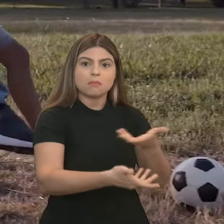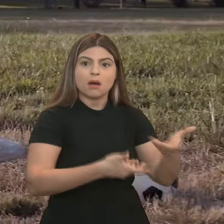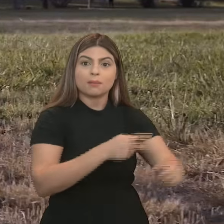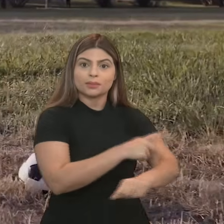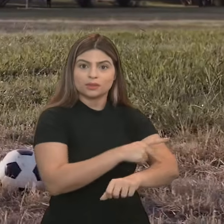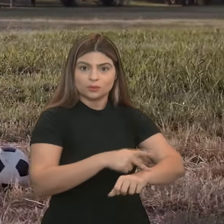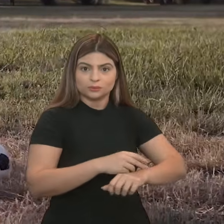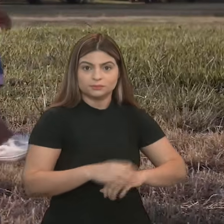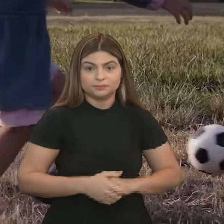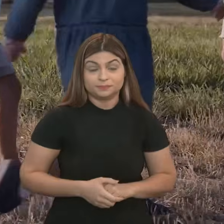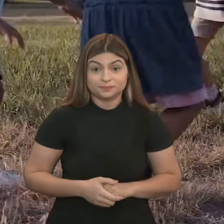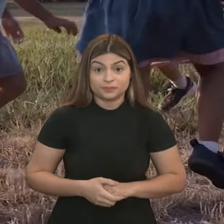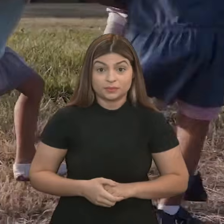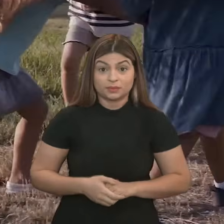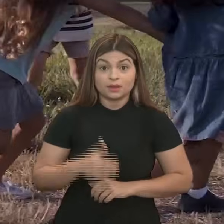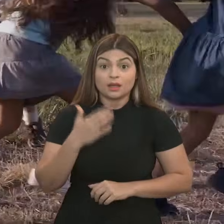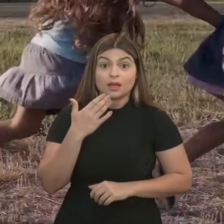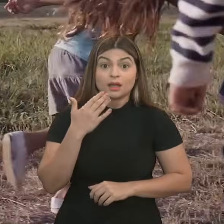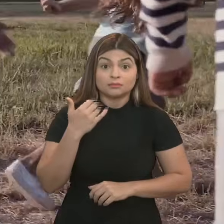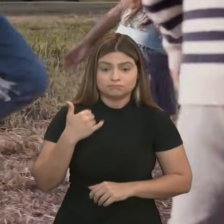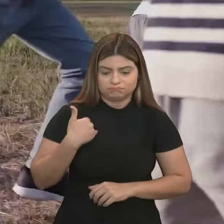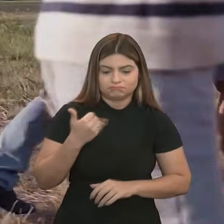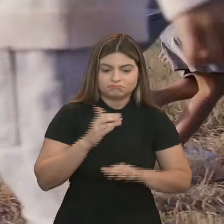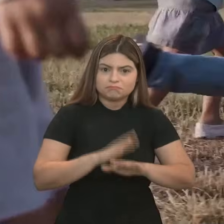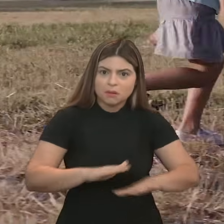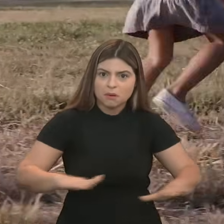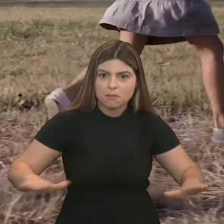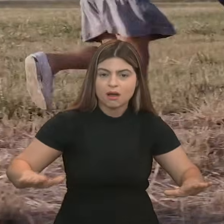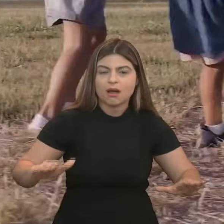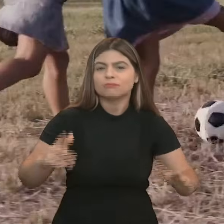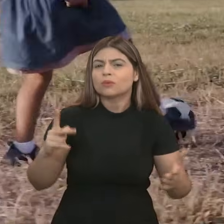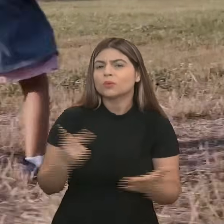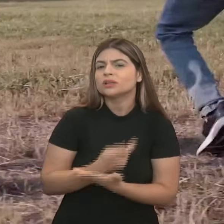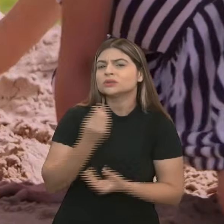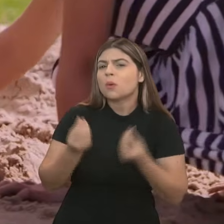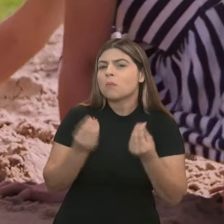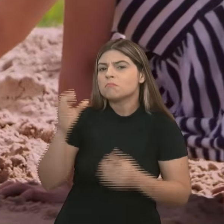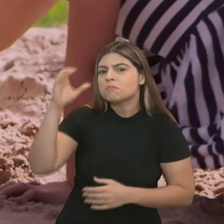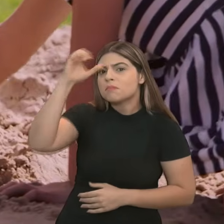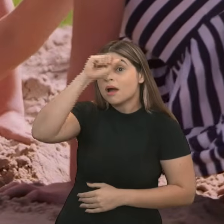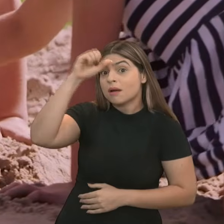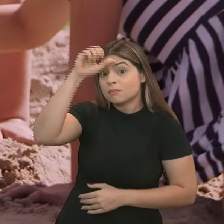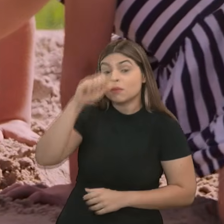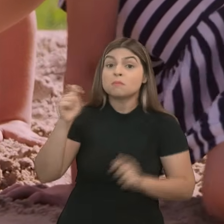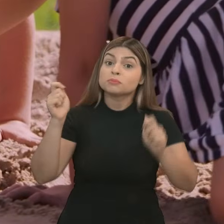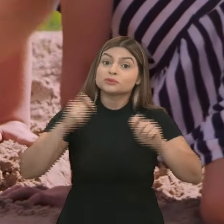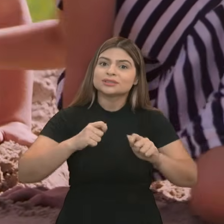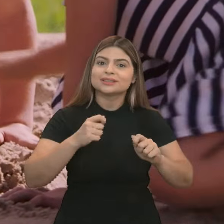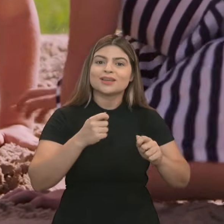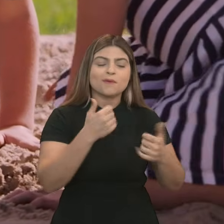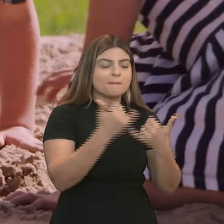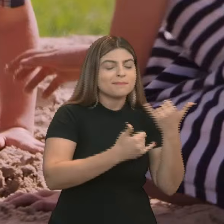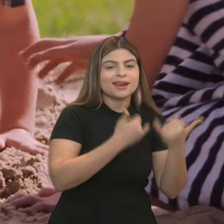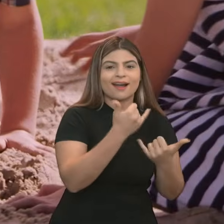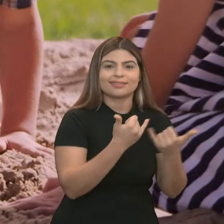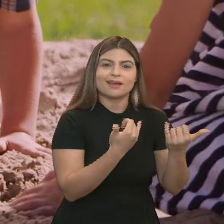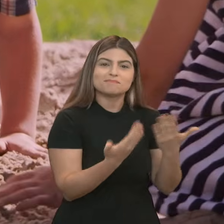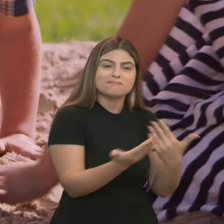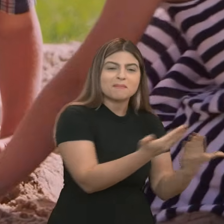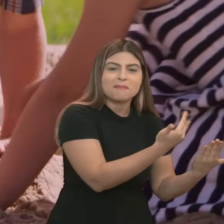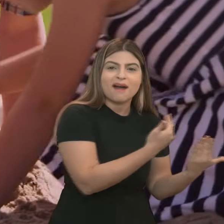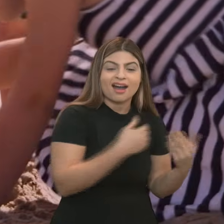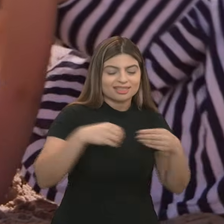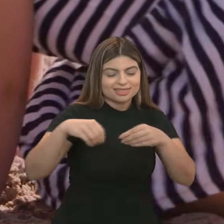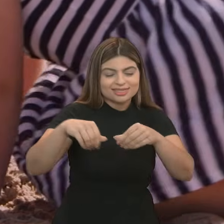pedagógica. Na primeira infância, o aprendizado acontece de muitas formas. Na brincadeira com os amigos, nas texturas da terra,